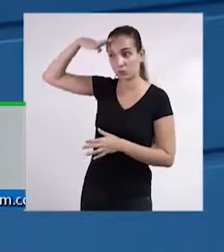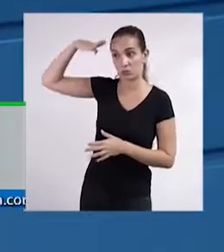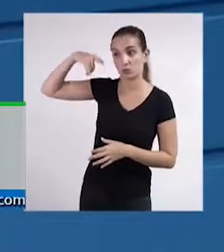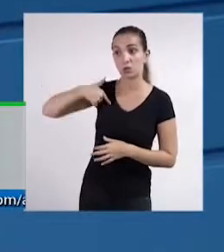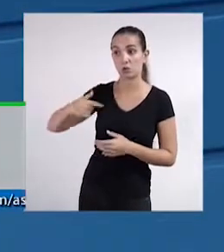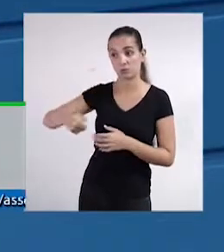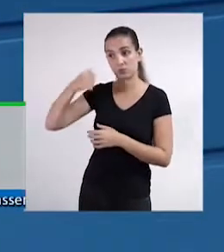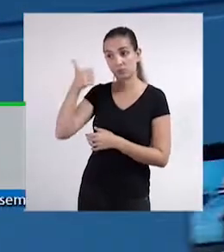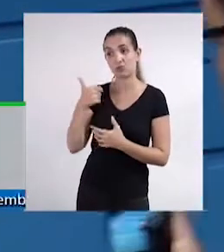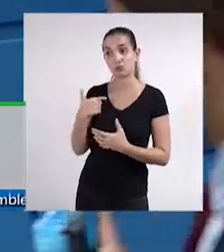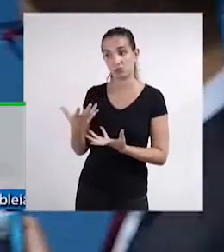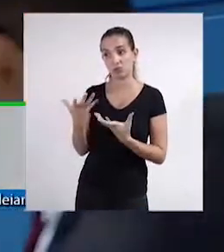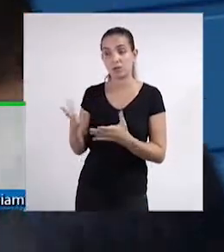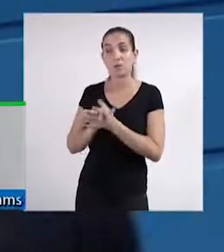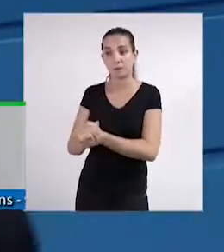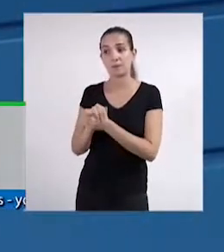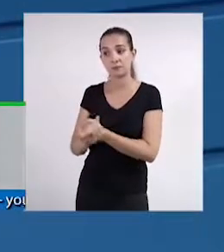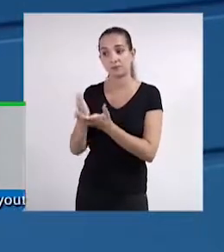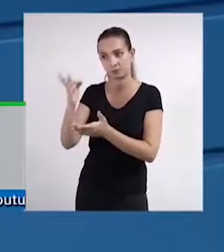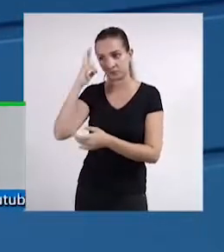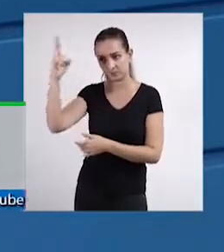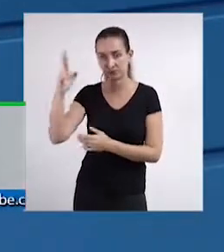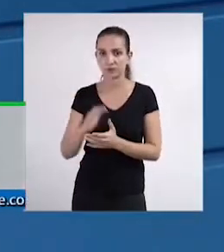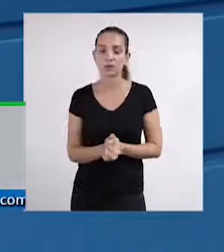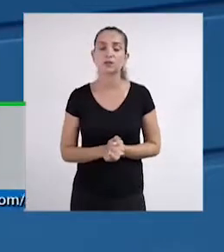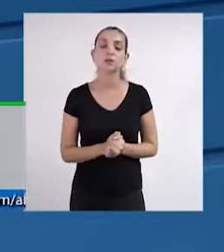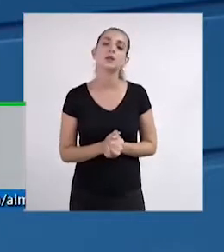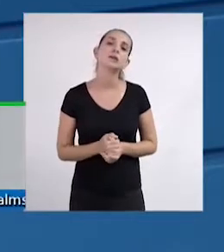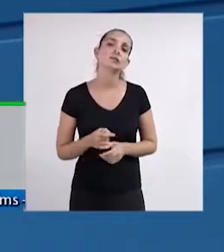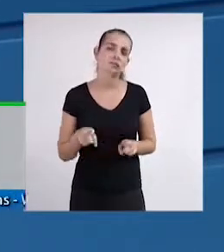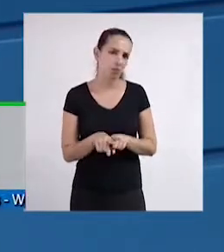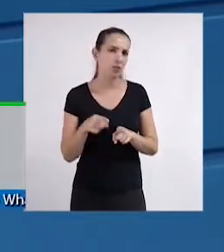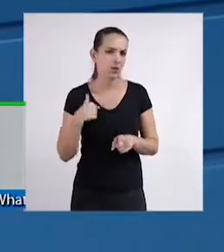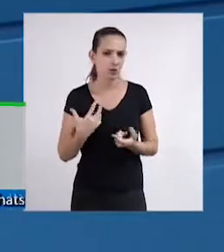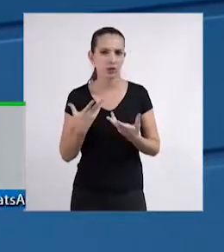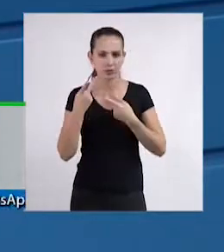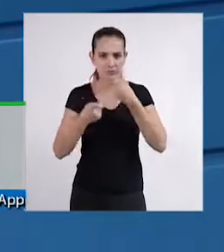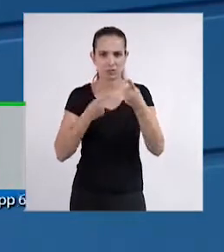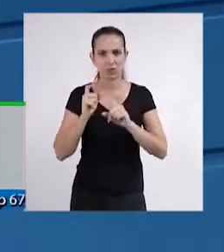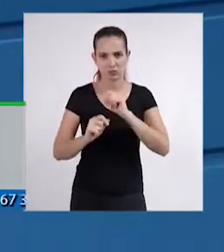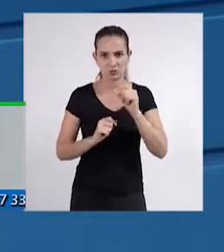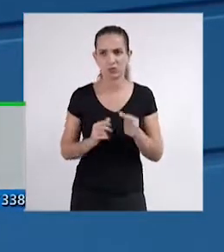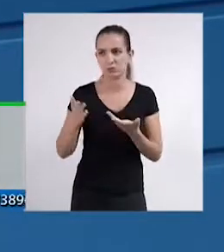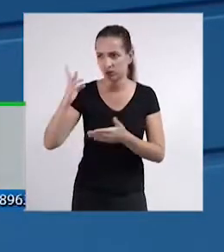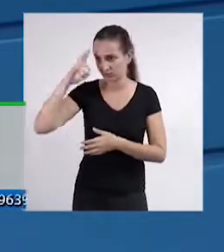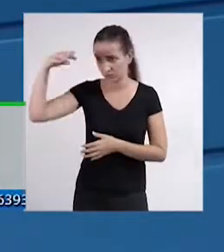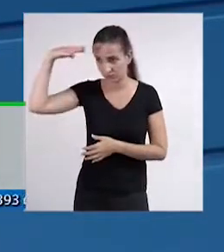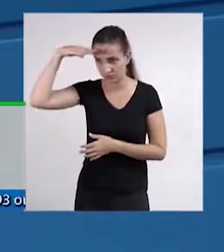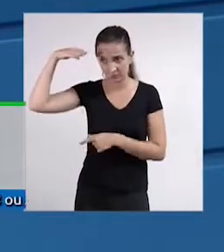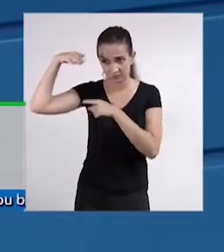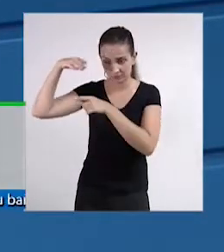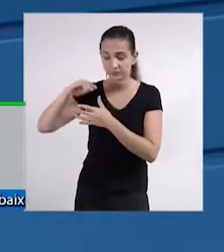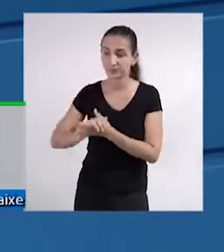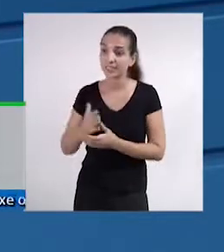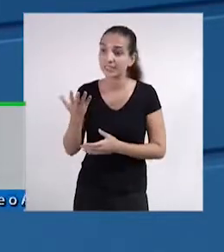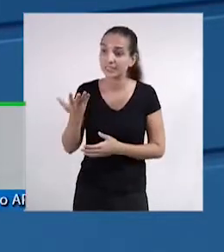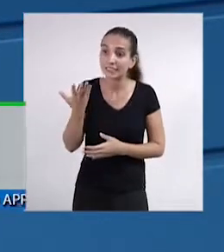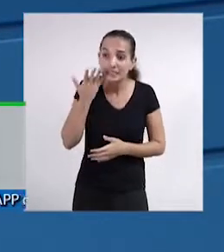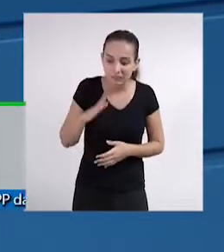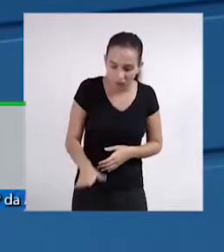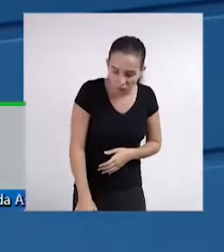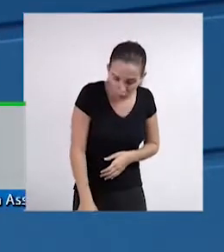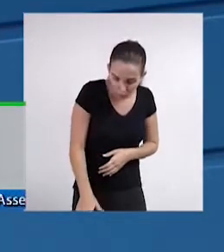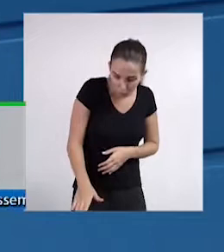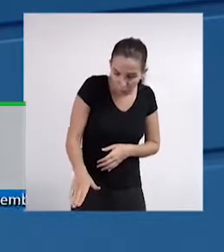eu quero parabenizar Vossa Excelência. Segundo, dizer que Vossa Excelência foi criado na região